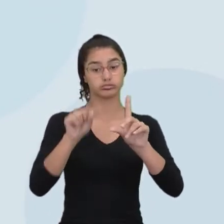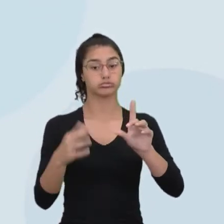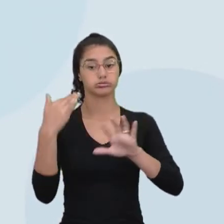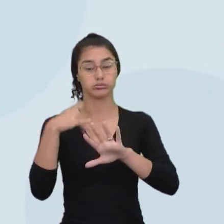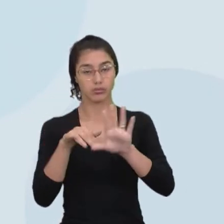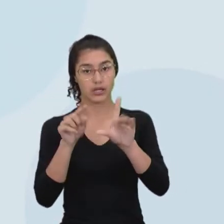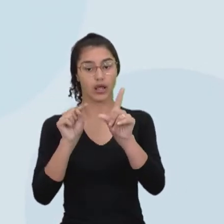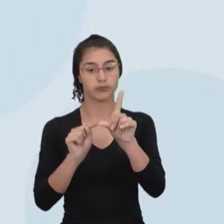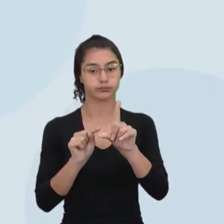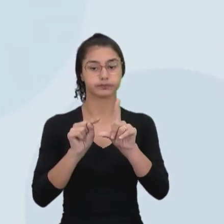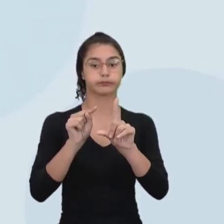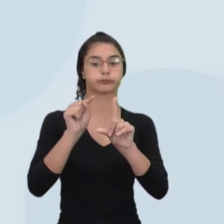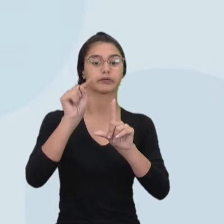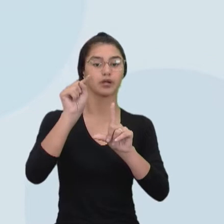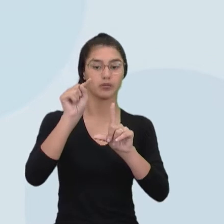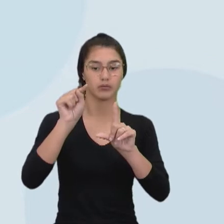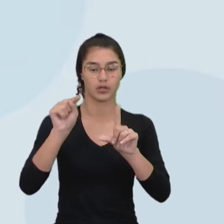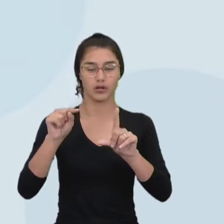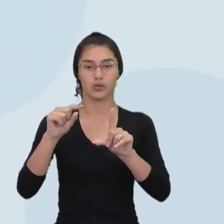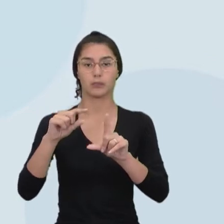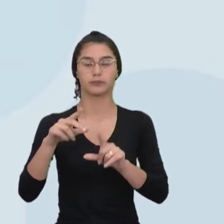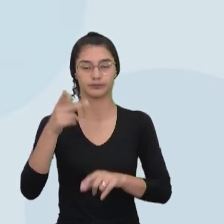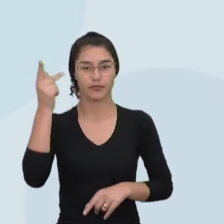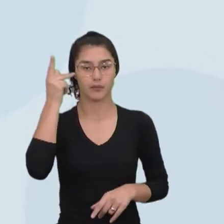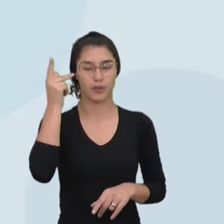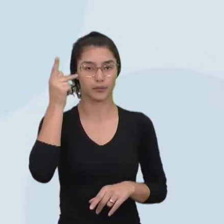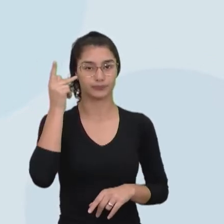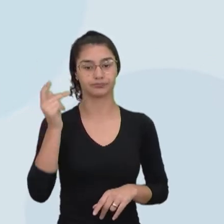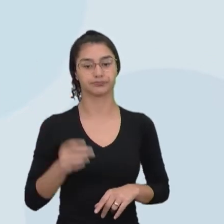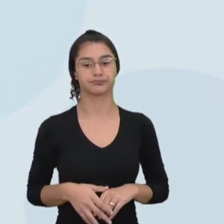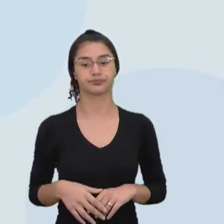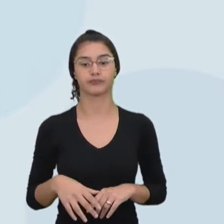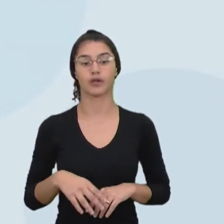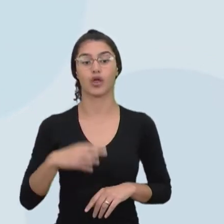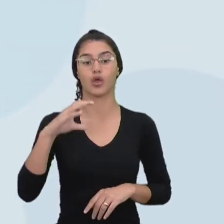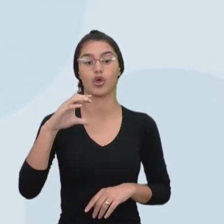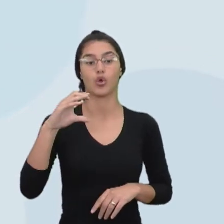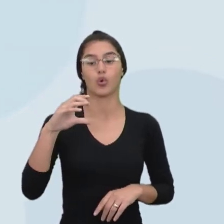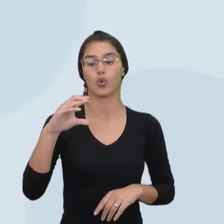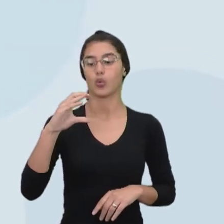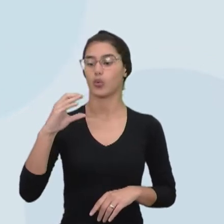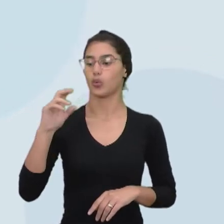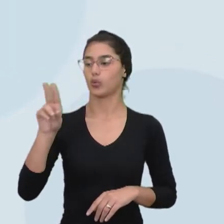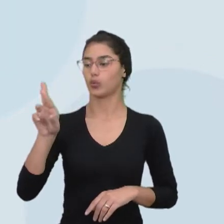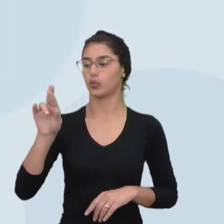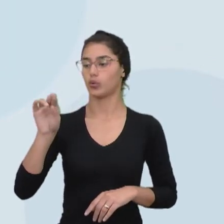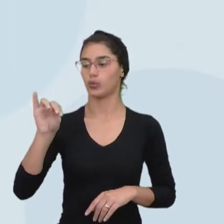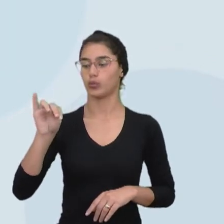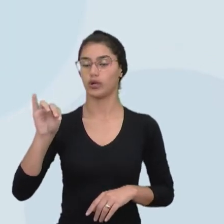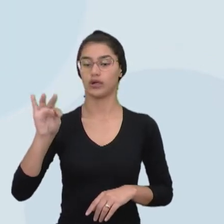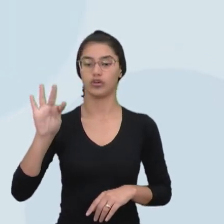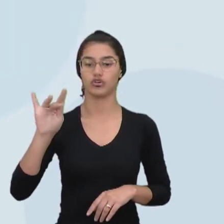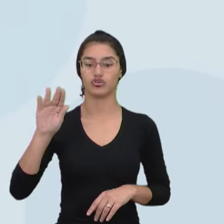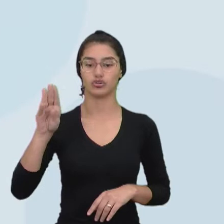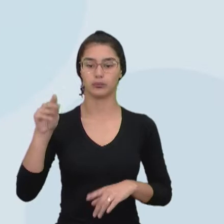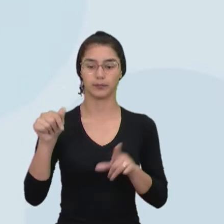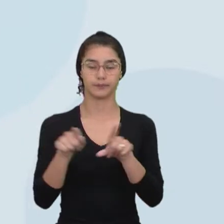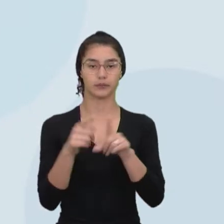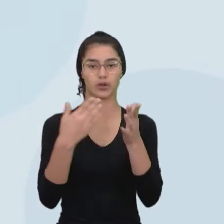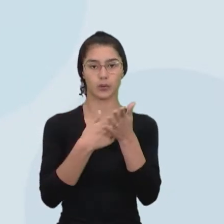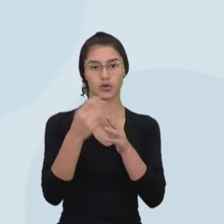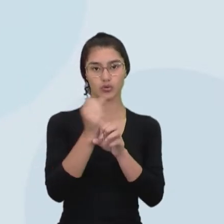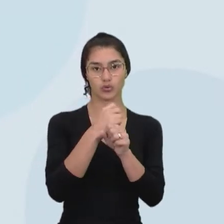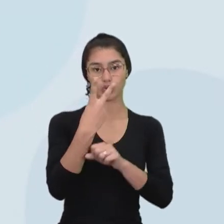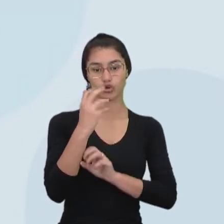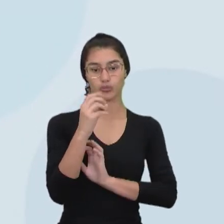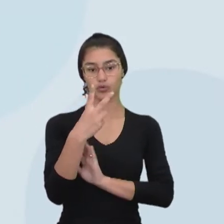acima aqui um pouco da cidade de São Paulo, né? Curitiba, que está em vermelho, começa a partir de 2001